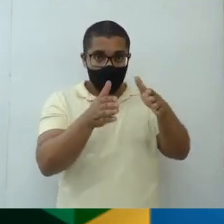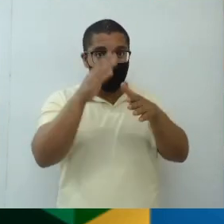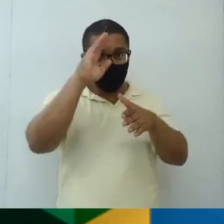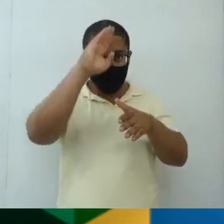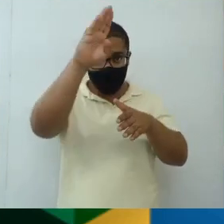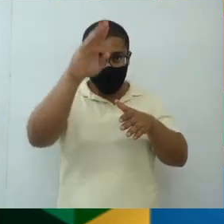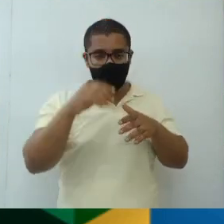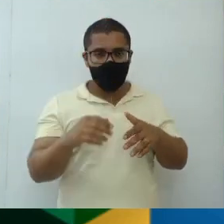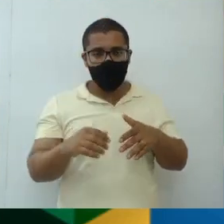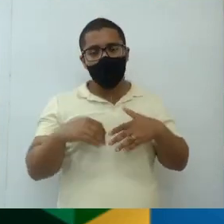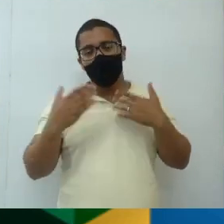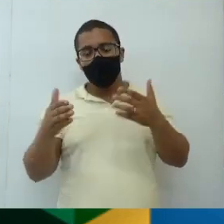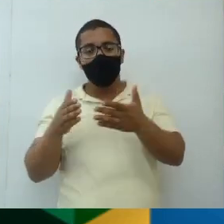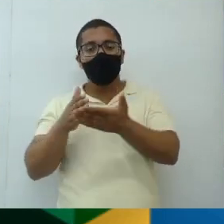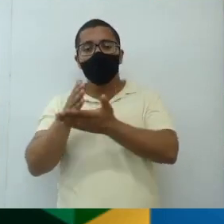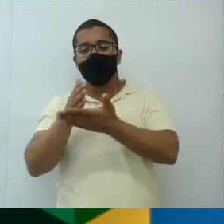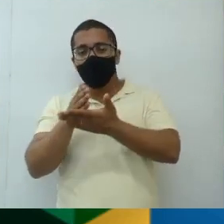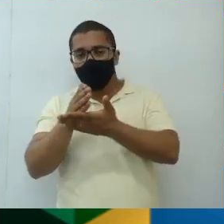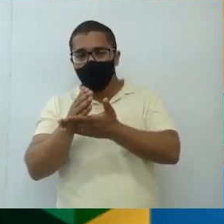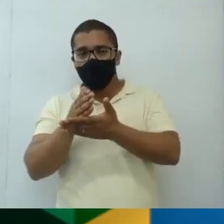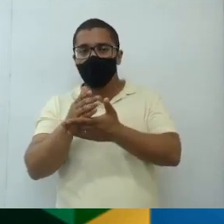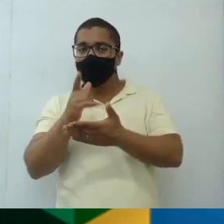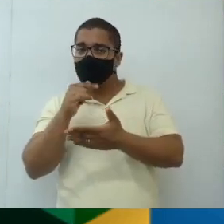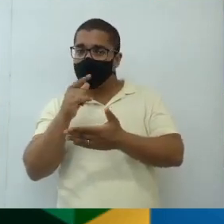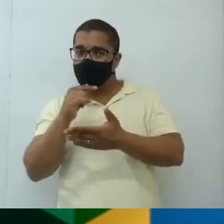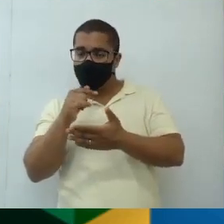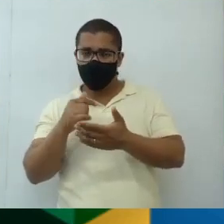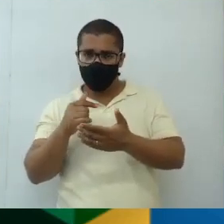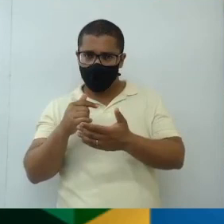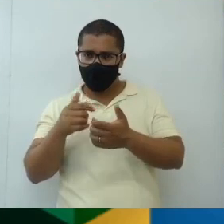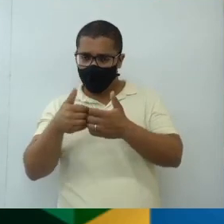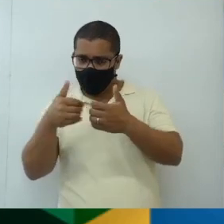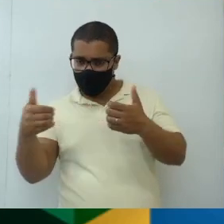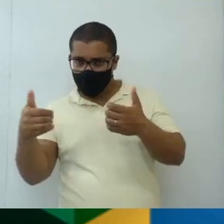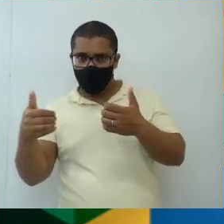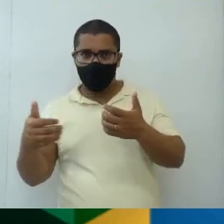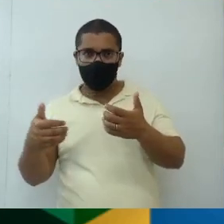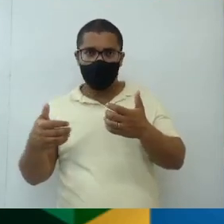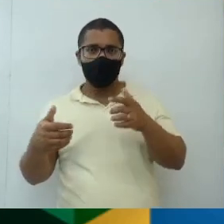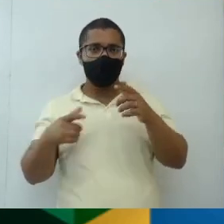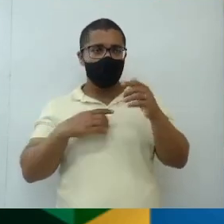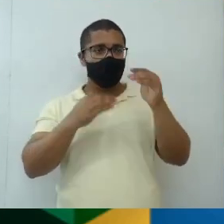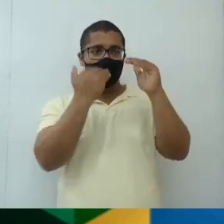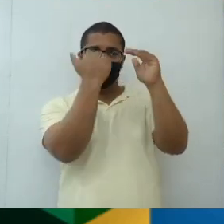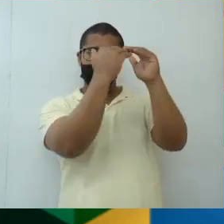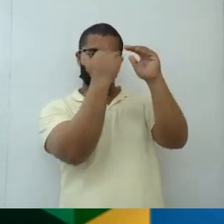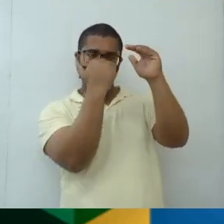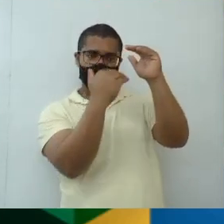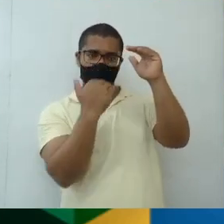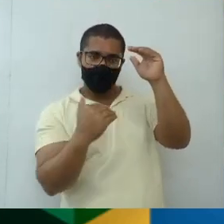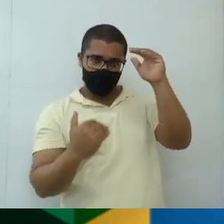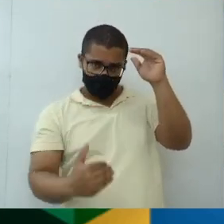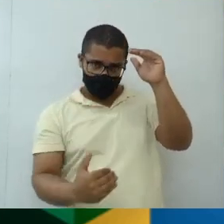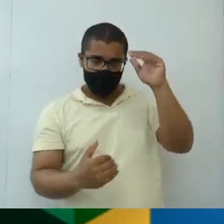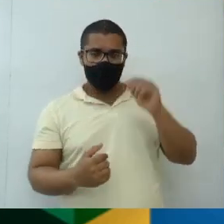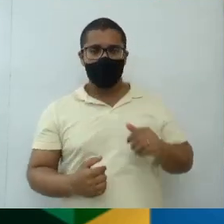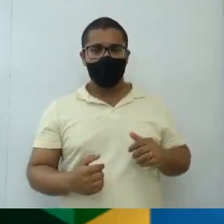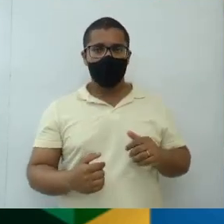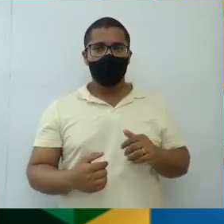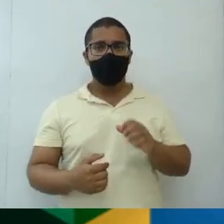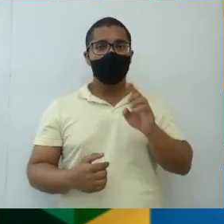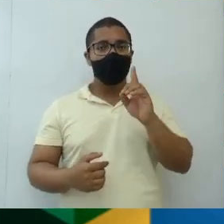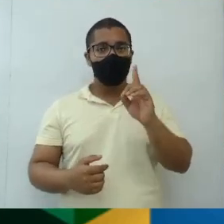os divisores de água se A Hierarquia que compõem a rede hídrica de